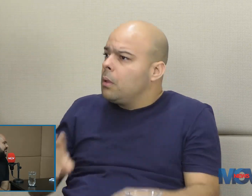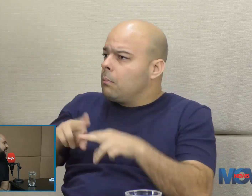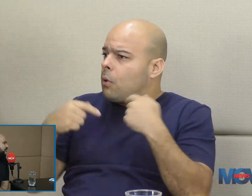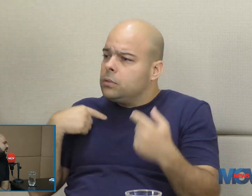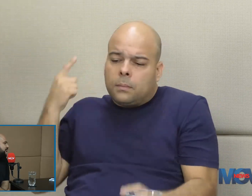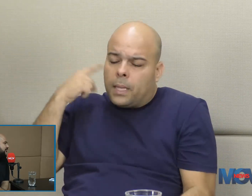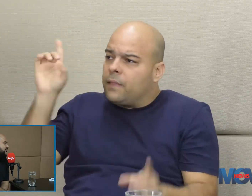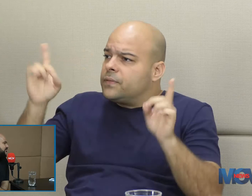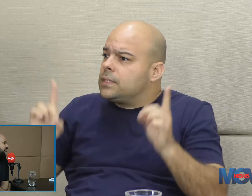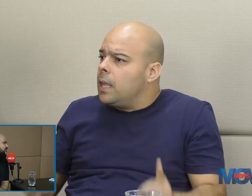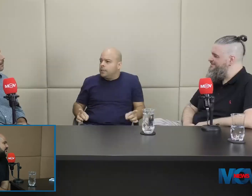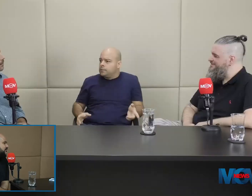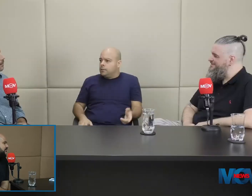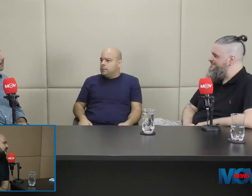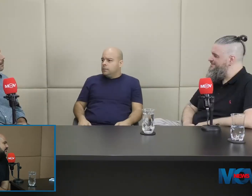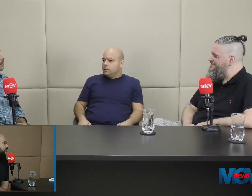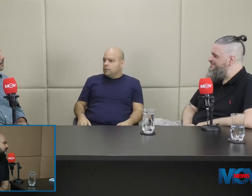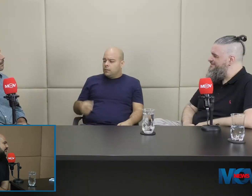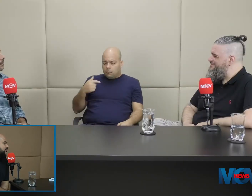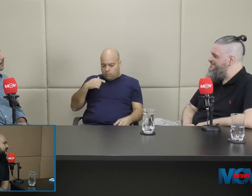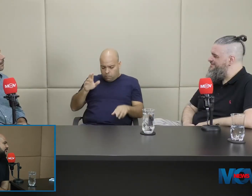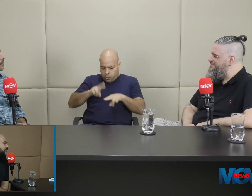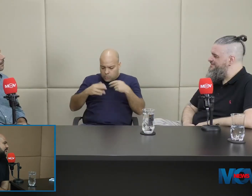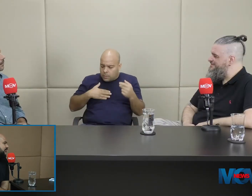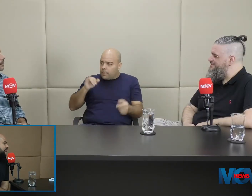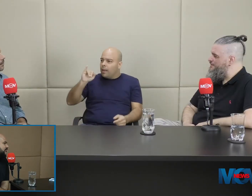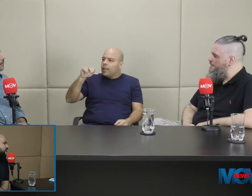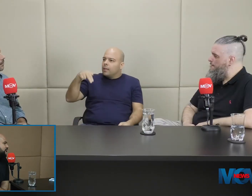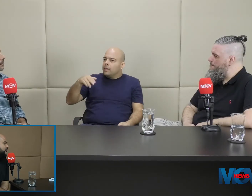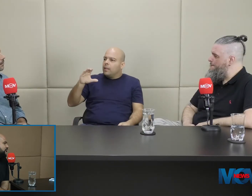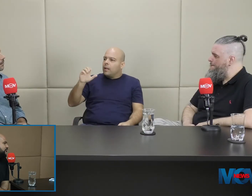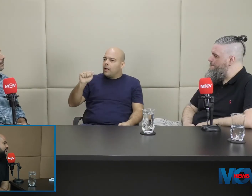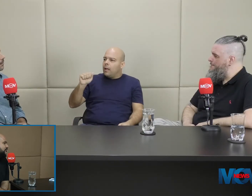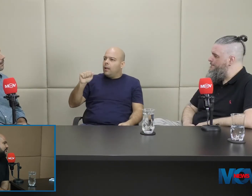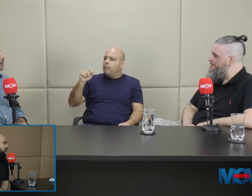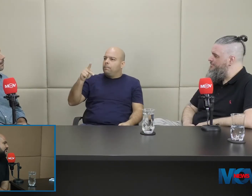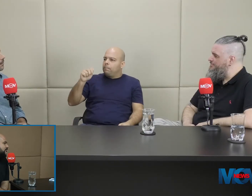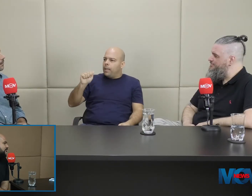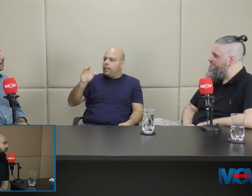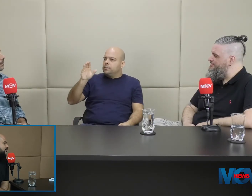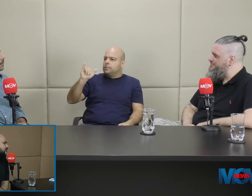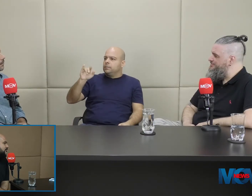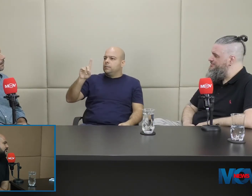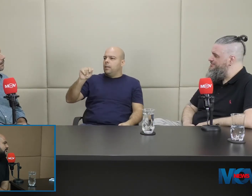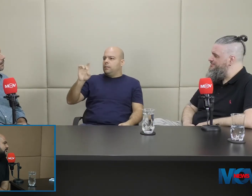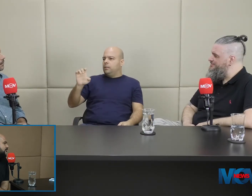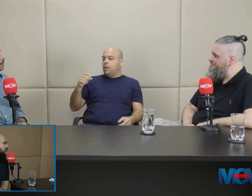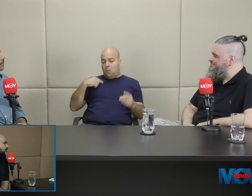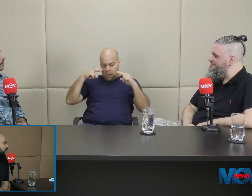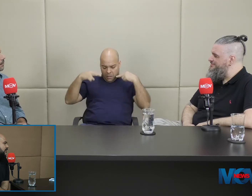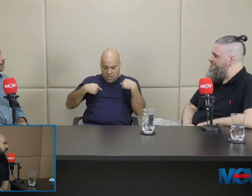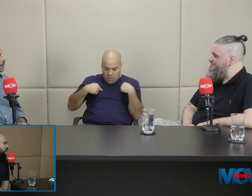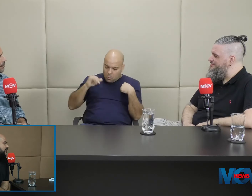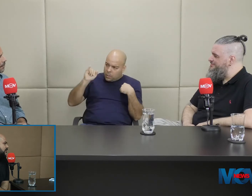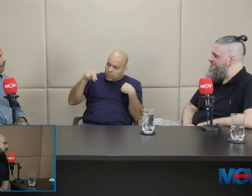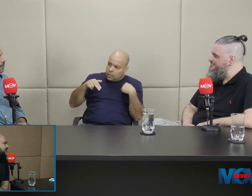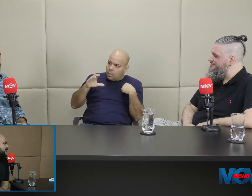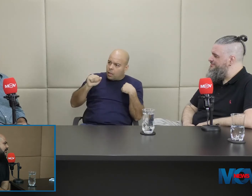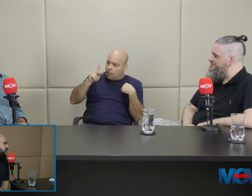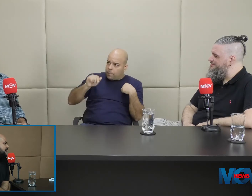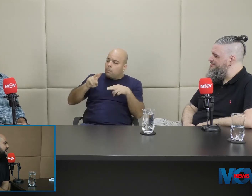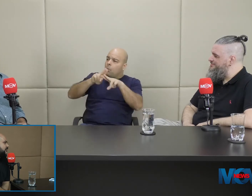Eu pensava, eu não sou deficiente. Entendeu? Só porque eu sou surdo, eu